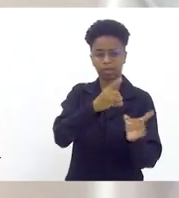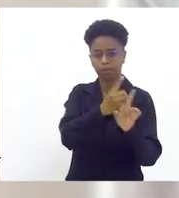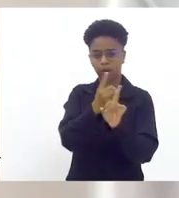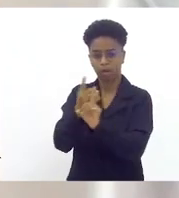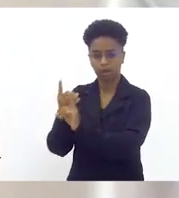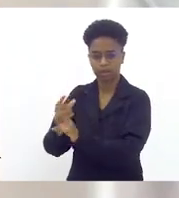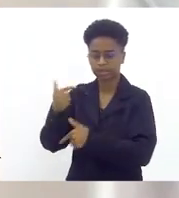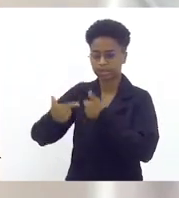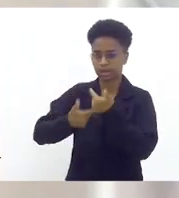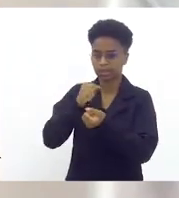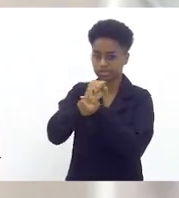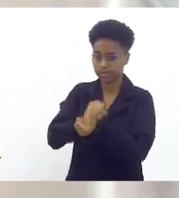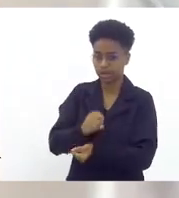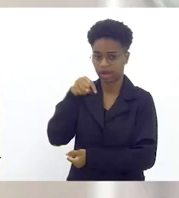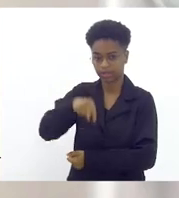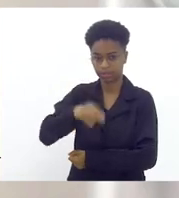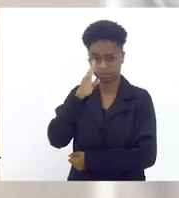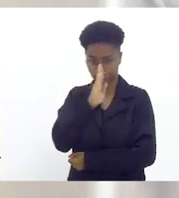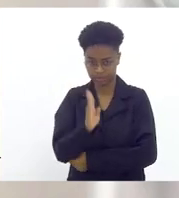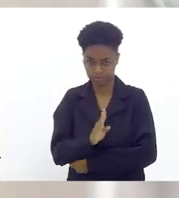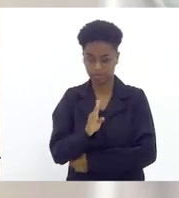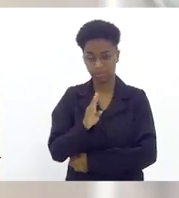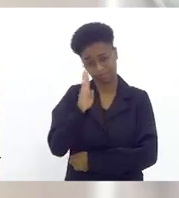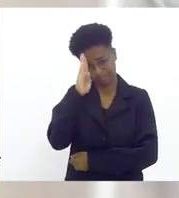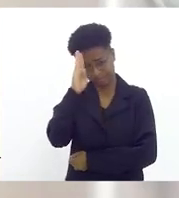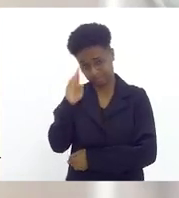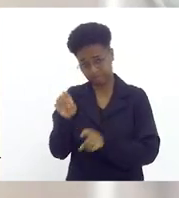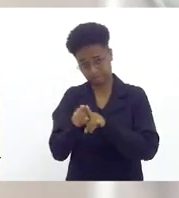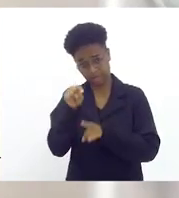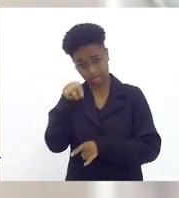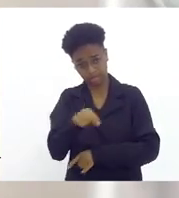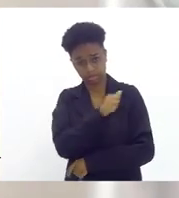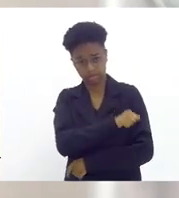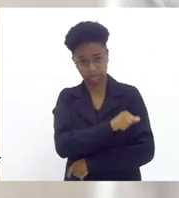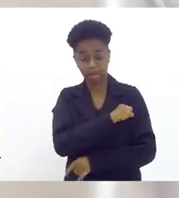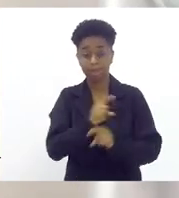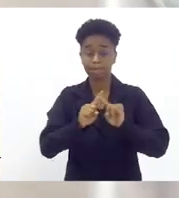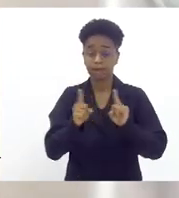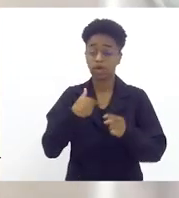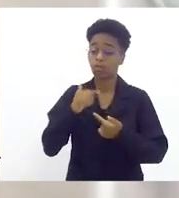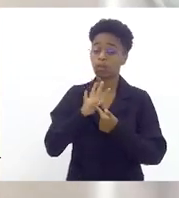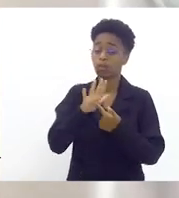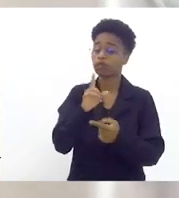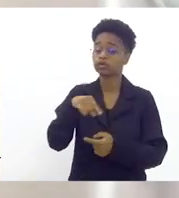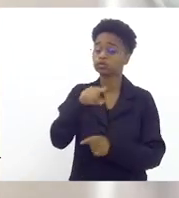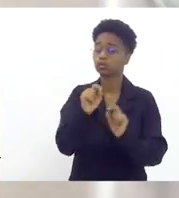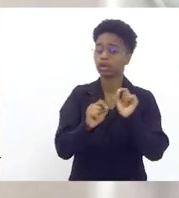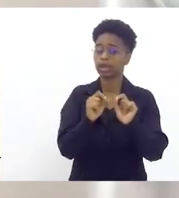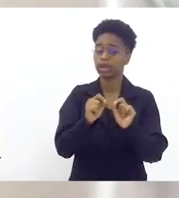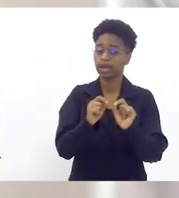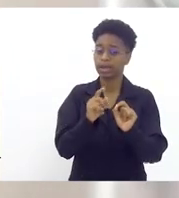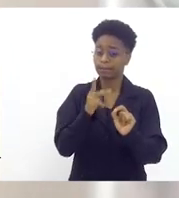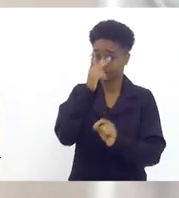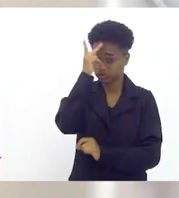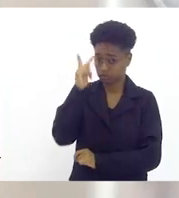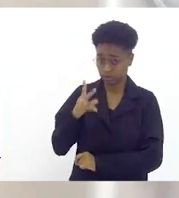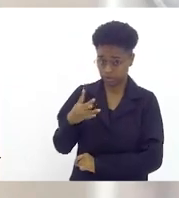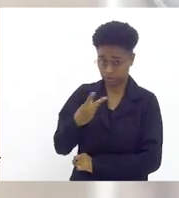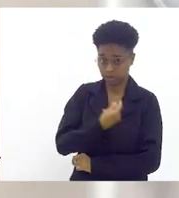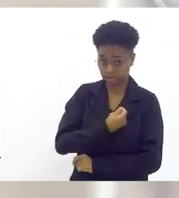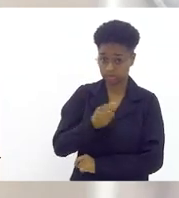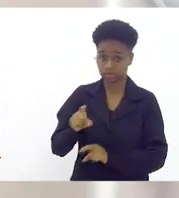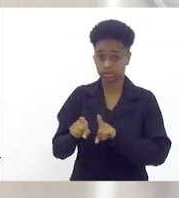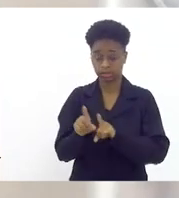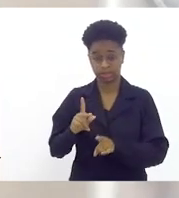aqui no estado do Rio de Janeiro. Eu queria chamar a atenção para o fato de que pessoas transexuais e travestis, apesar da escassez